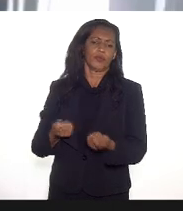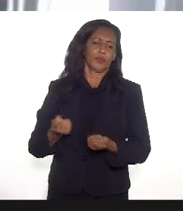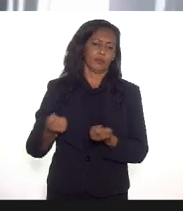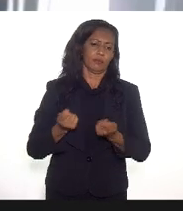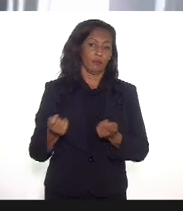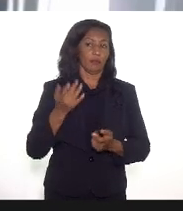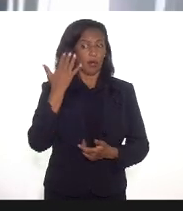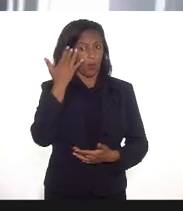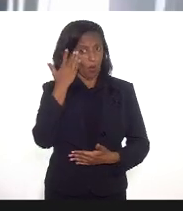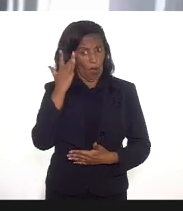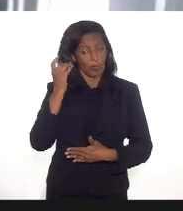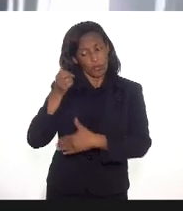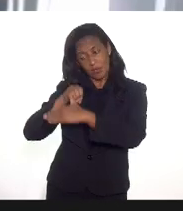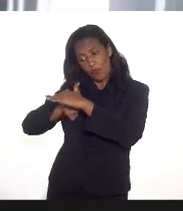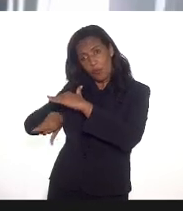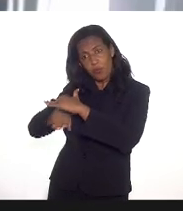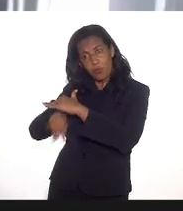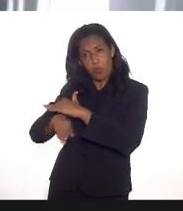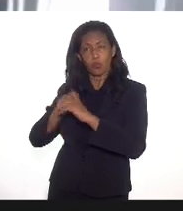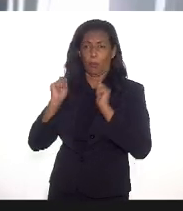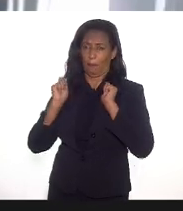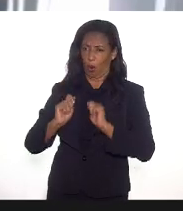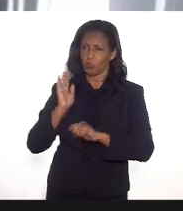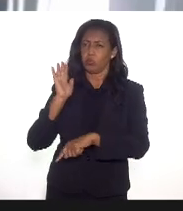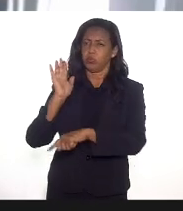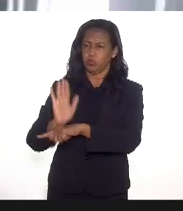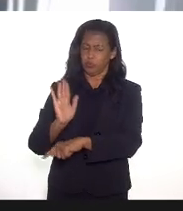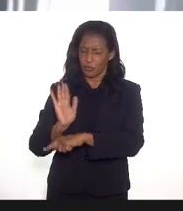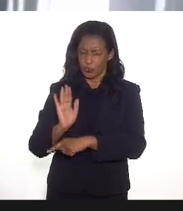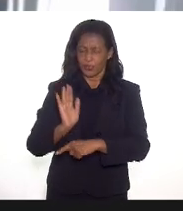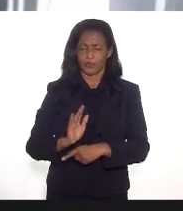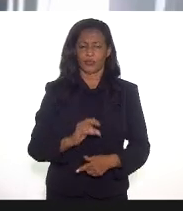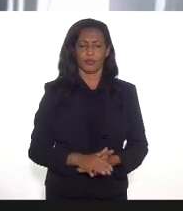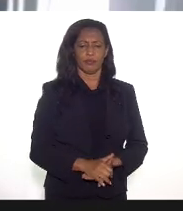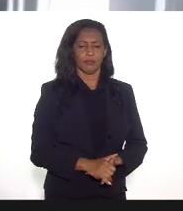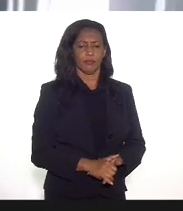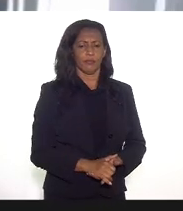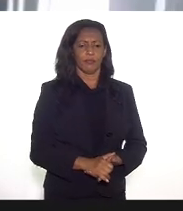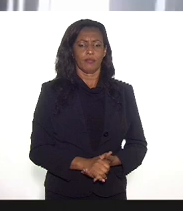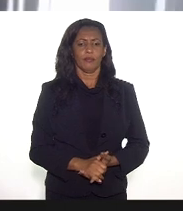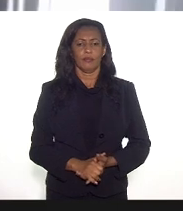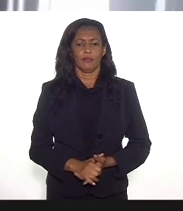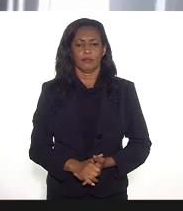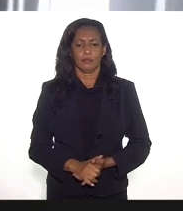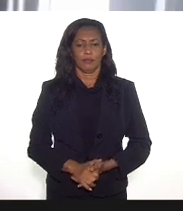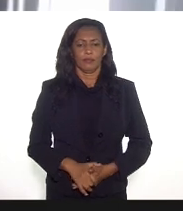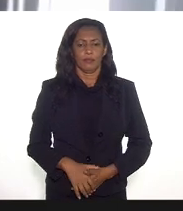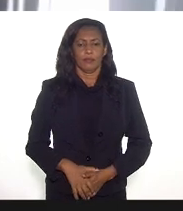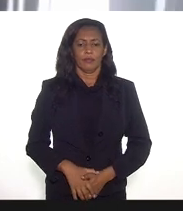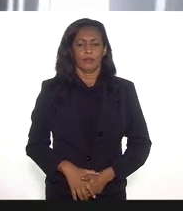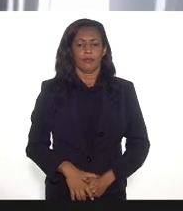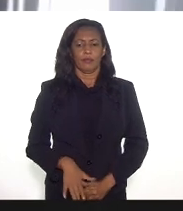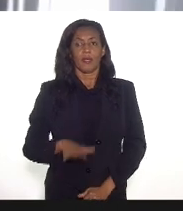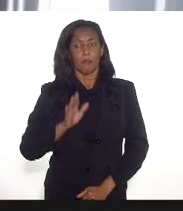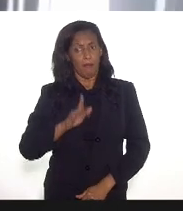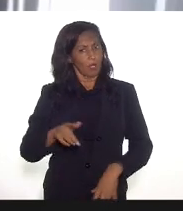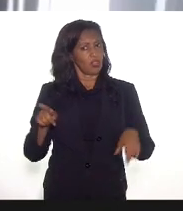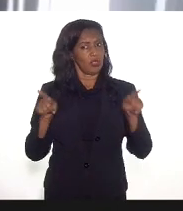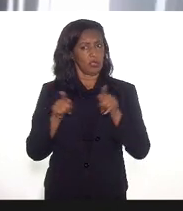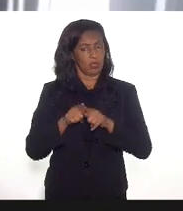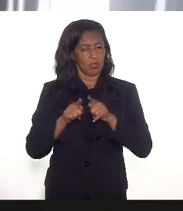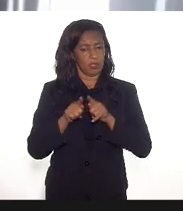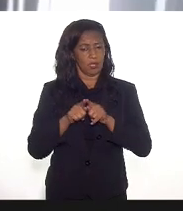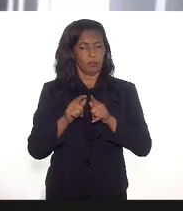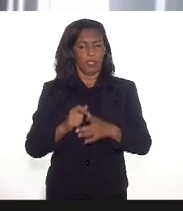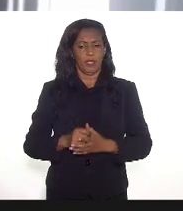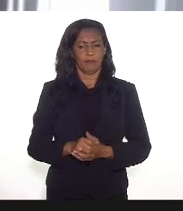acho que o Fundo Soberano pode cumprir esse papel, pode ajudar a cumprir esse papel, né? Pode ajudar a cumprir esse papel, mas eu acho também, introduzo aqui